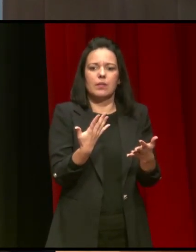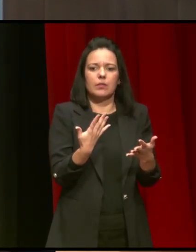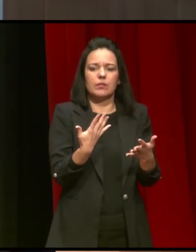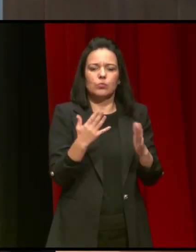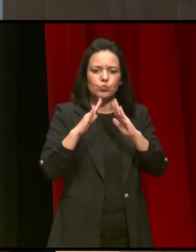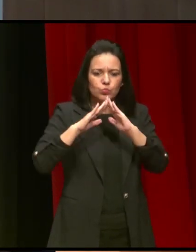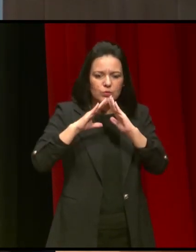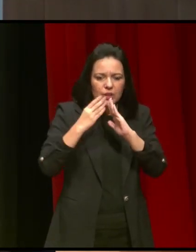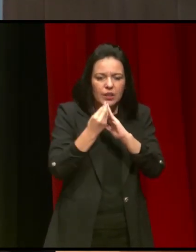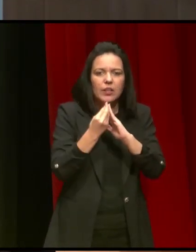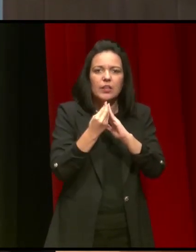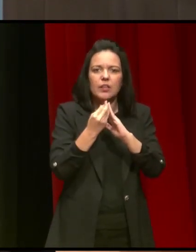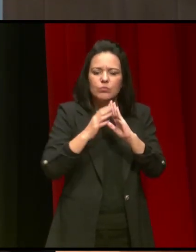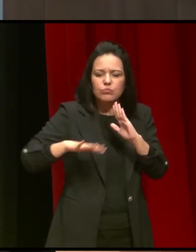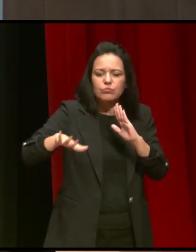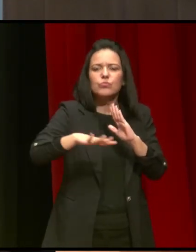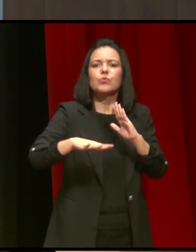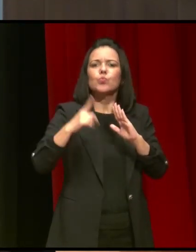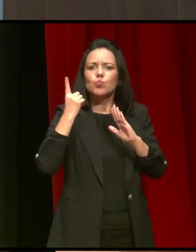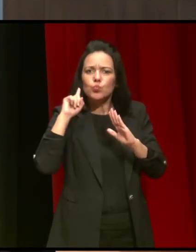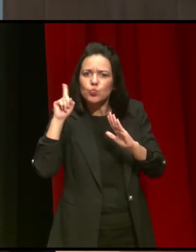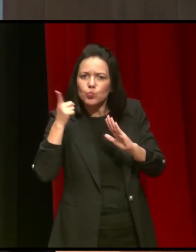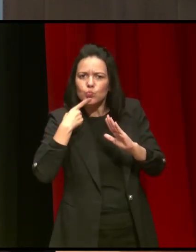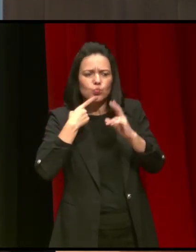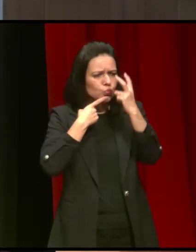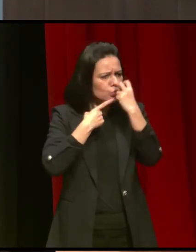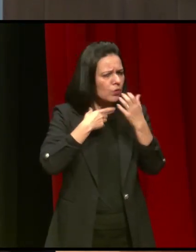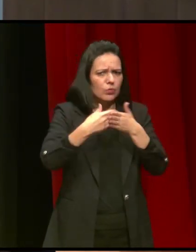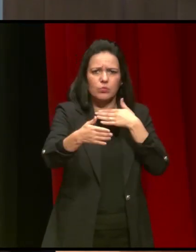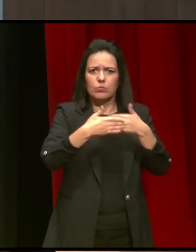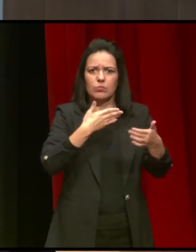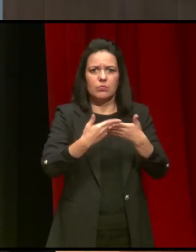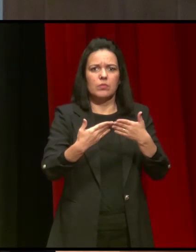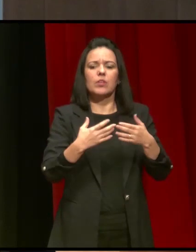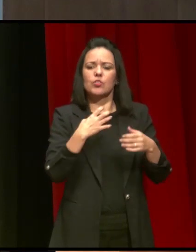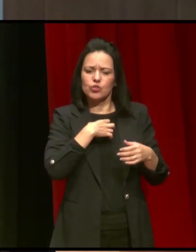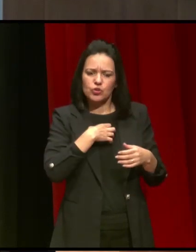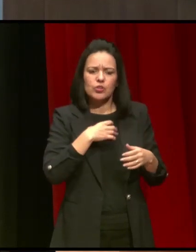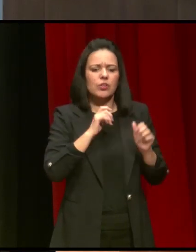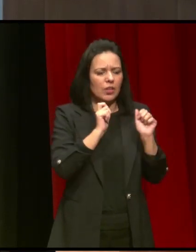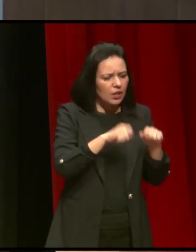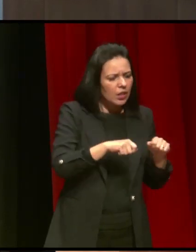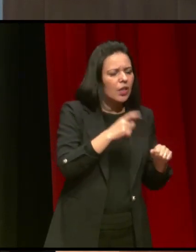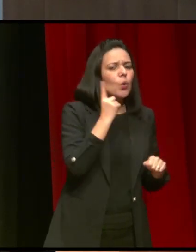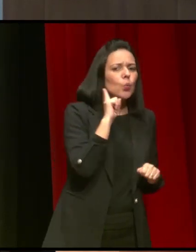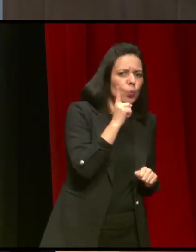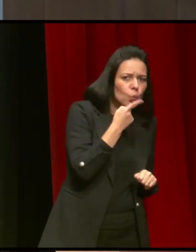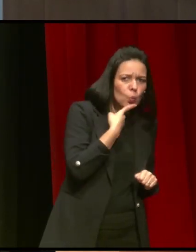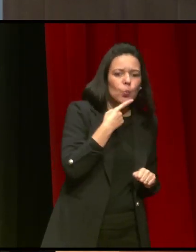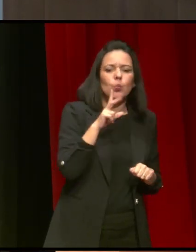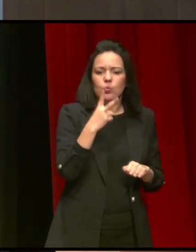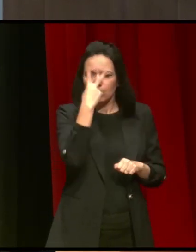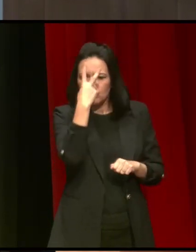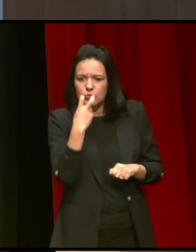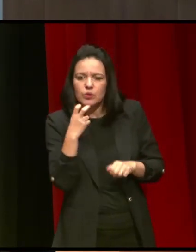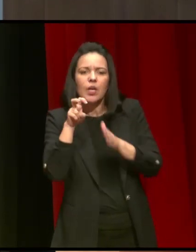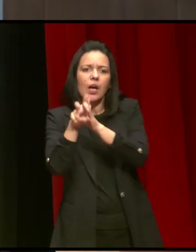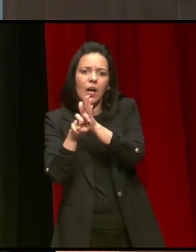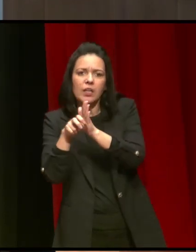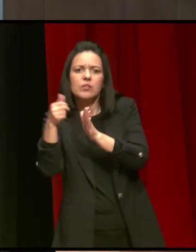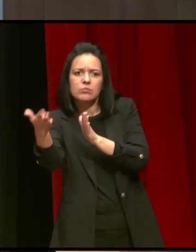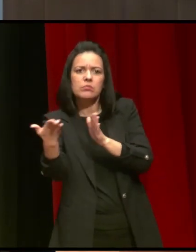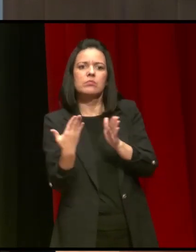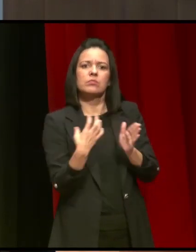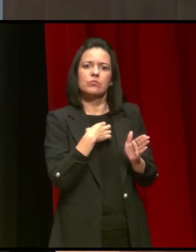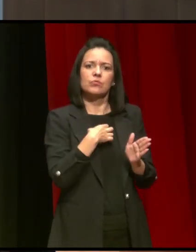estar. Cego, surdo, seja lá o que for. Surdo talvez de um lado, cego aqui, porque de repente tem mais do que... Né? Pessoa com cadeira de roda ali, tem